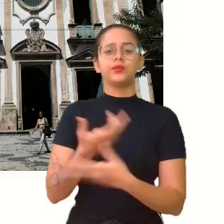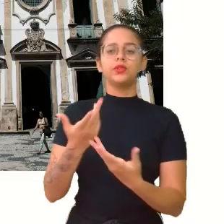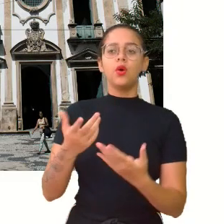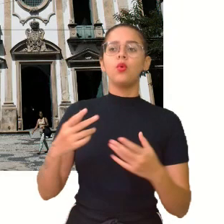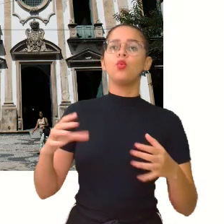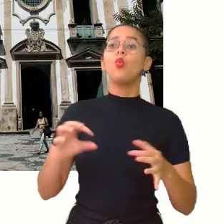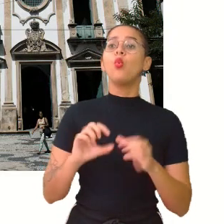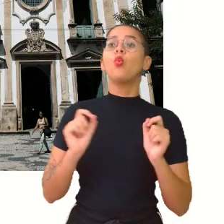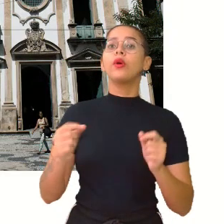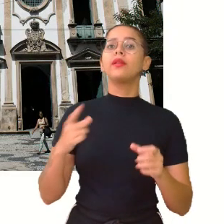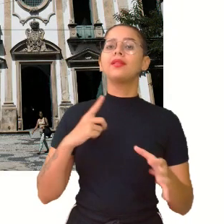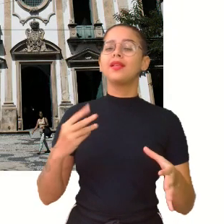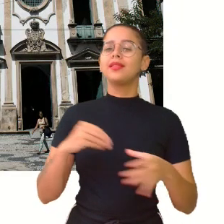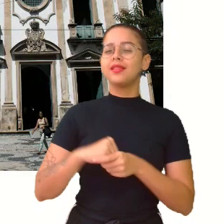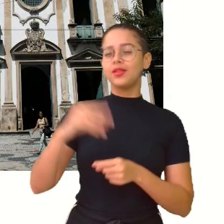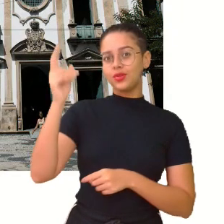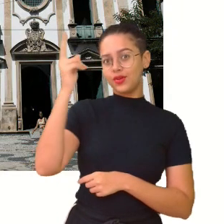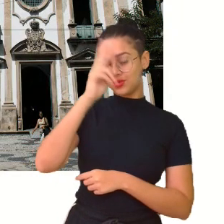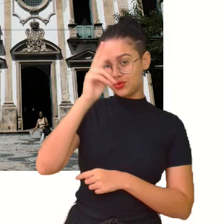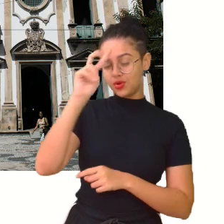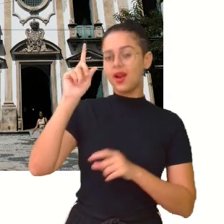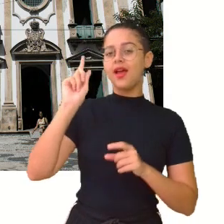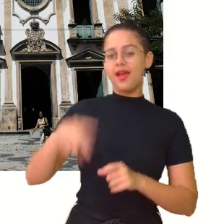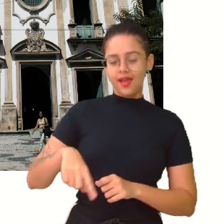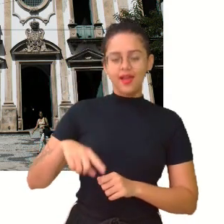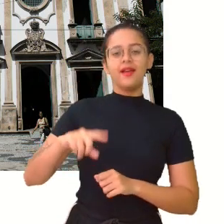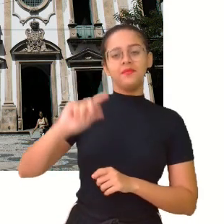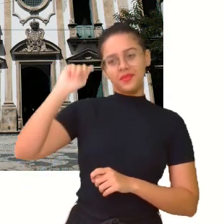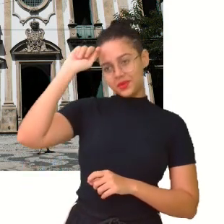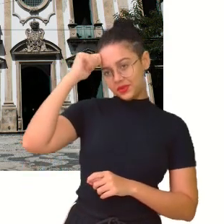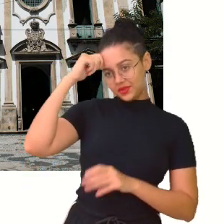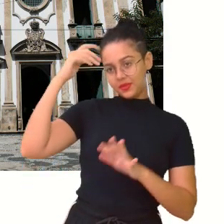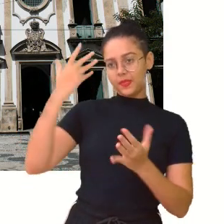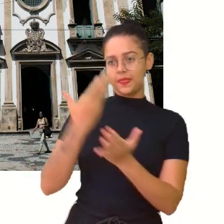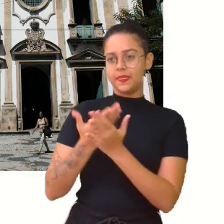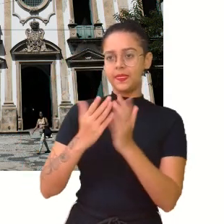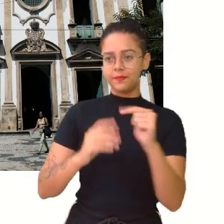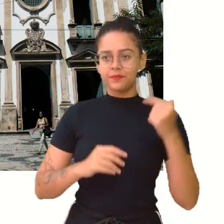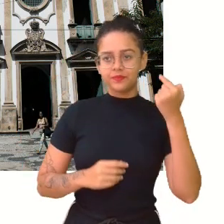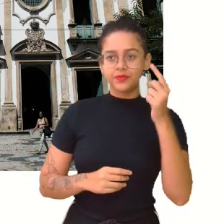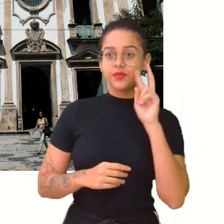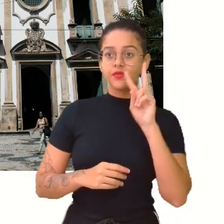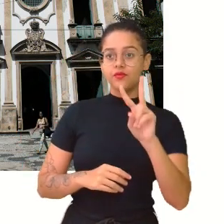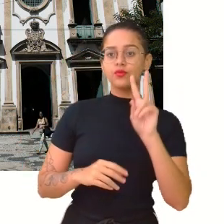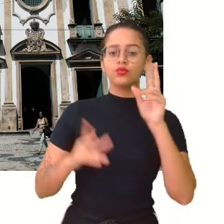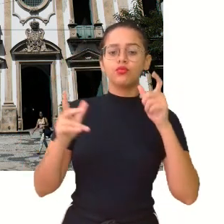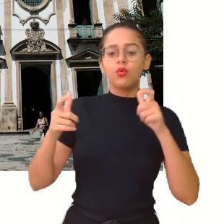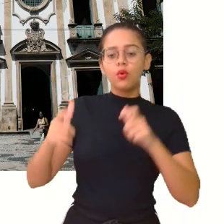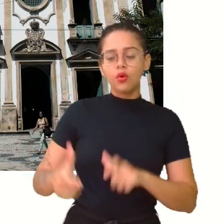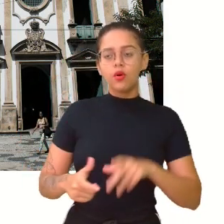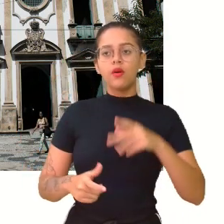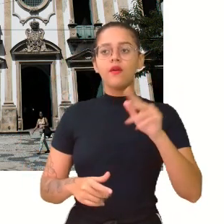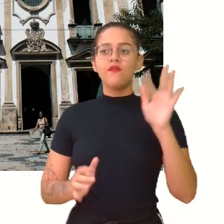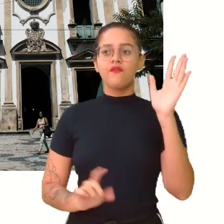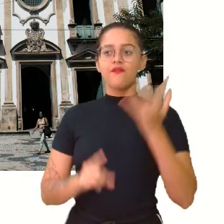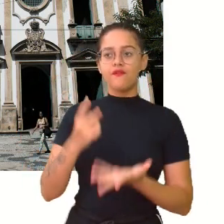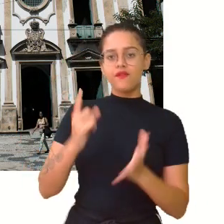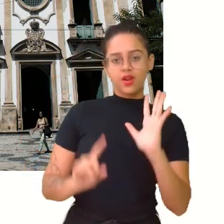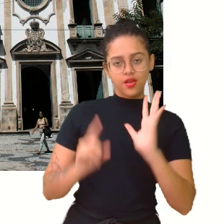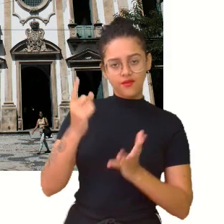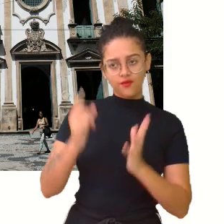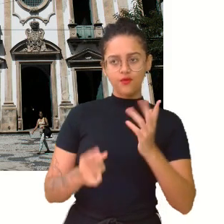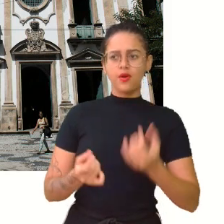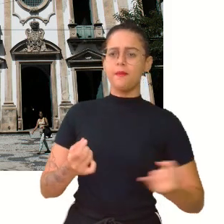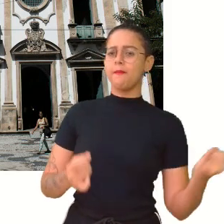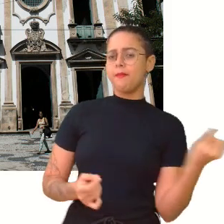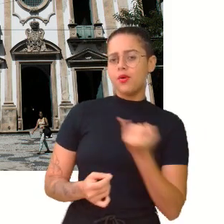raízes essa história, gente. Na aula seguinte, a gente viu a respeito do Passo do Frevo e discutimos a importância de ter locais